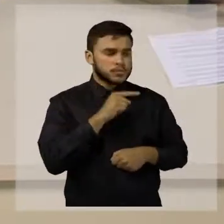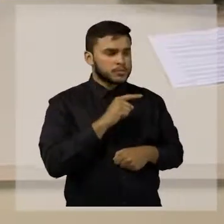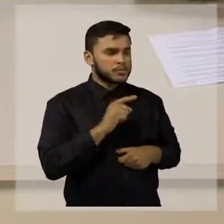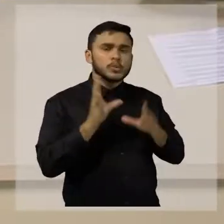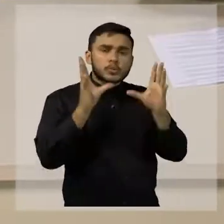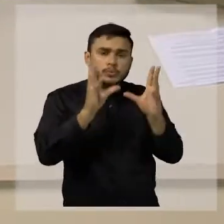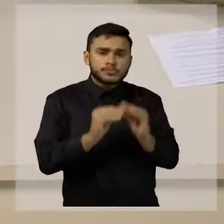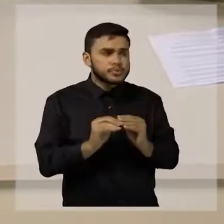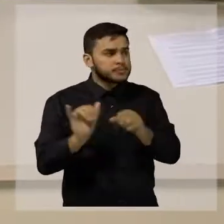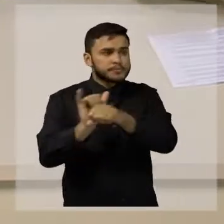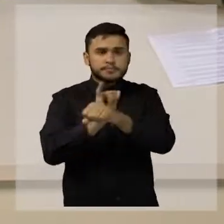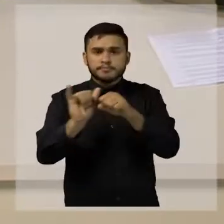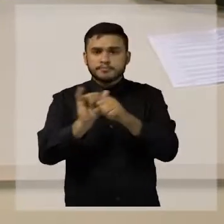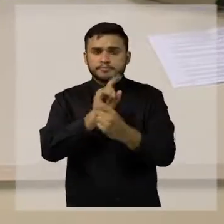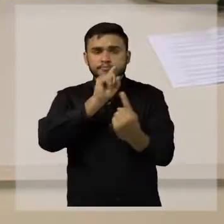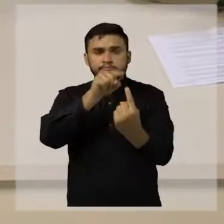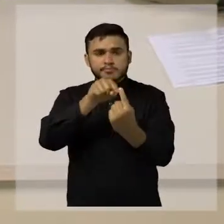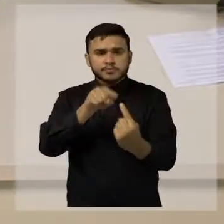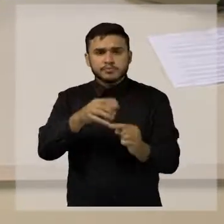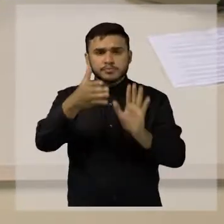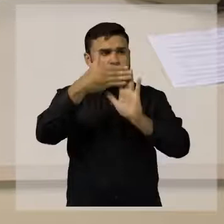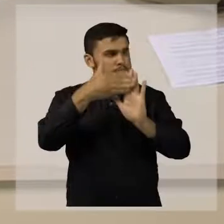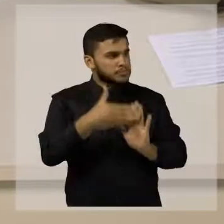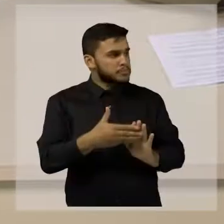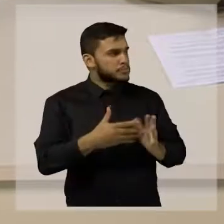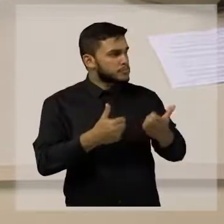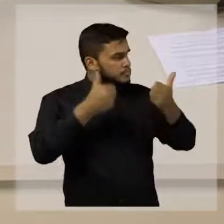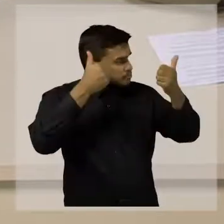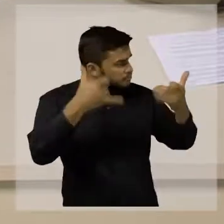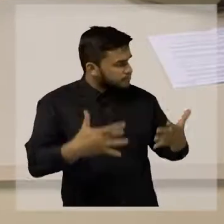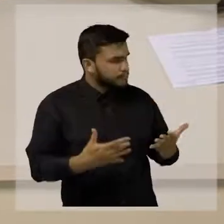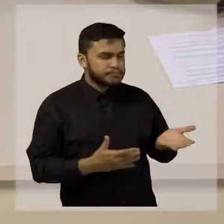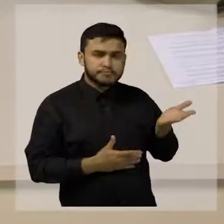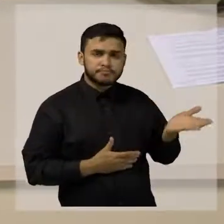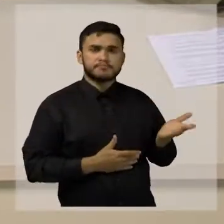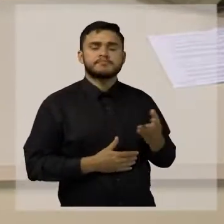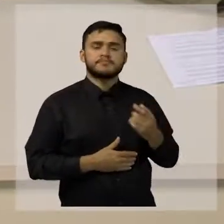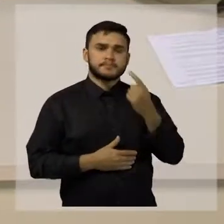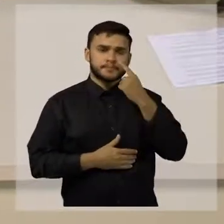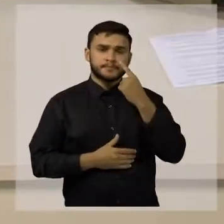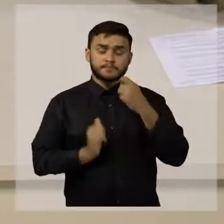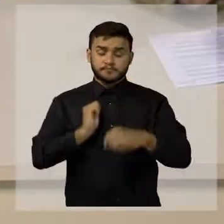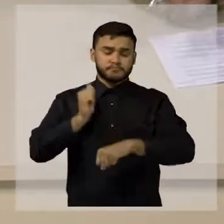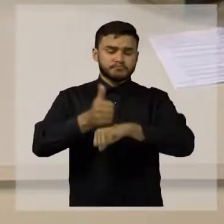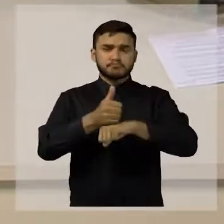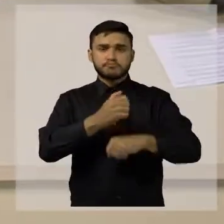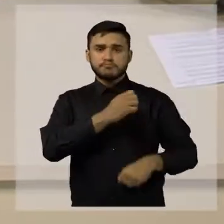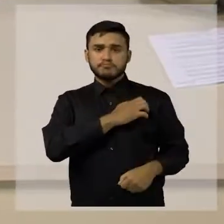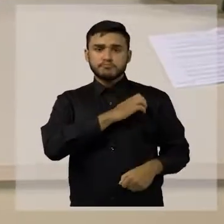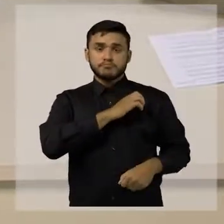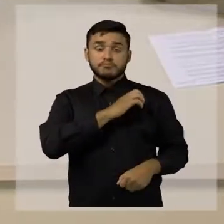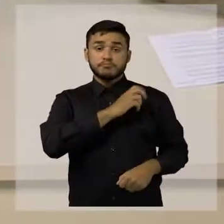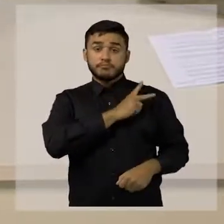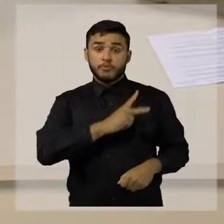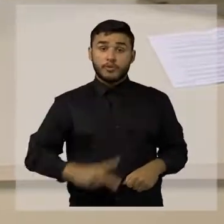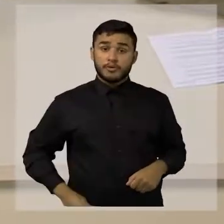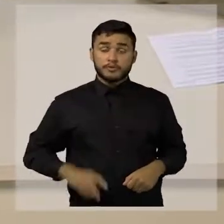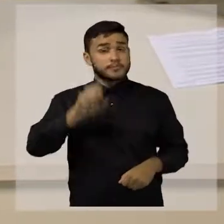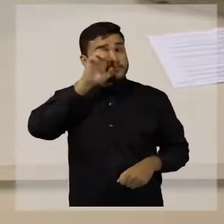as ações, então ele fez uma breve prestação de contas do seu mandato, mostrando algumas frentes que ele tem atuado e que